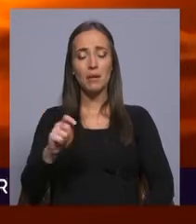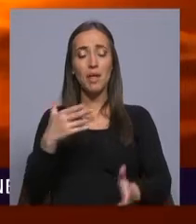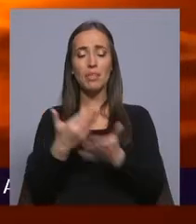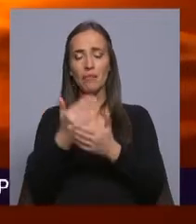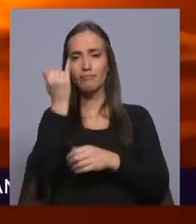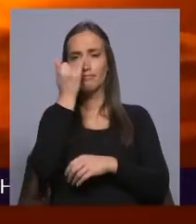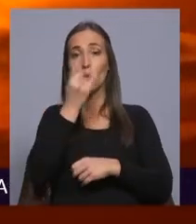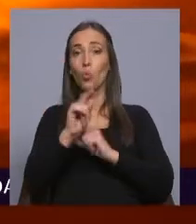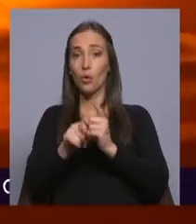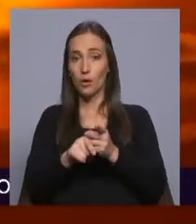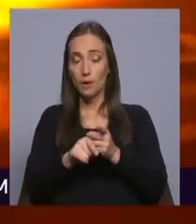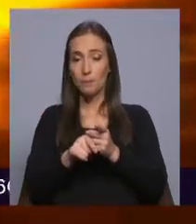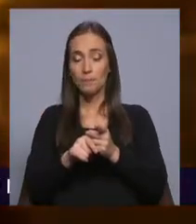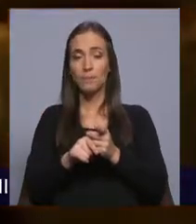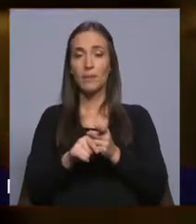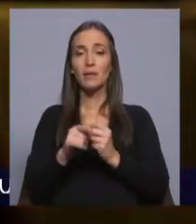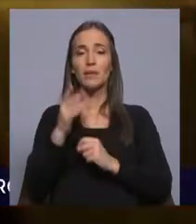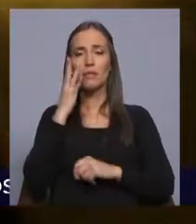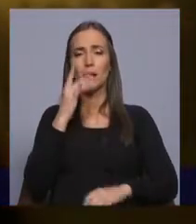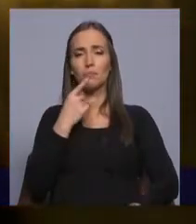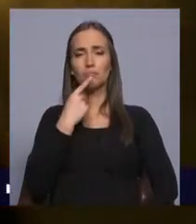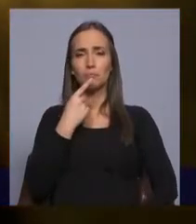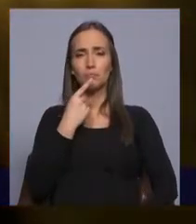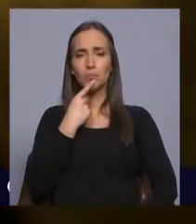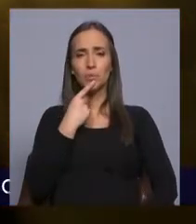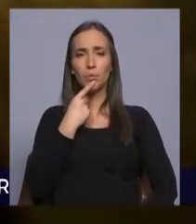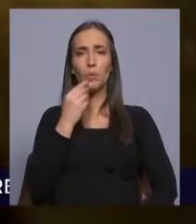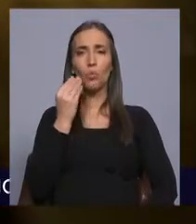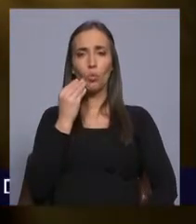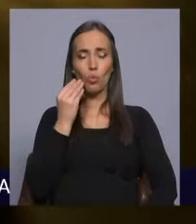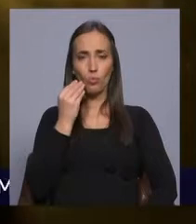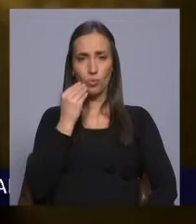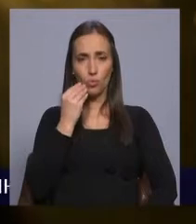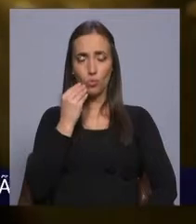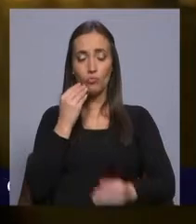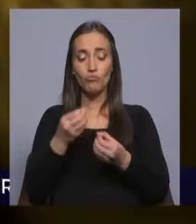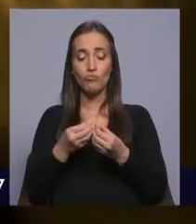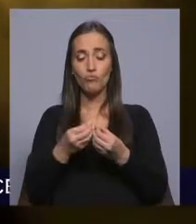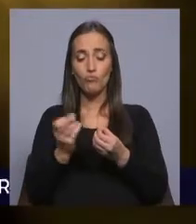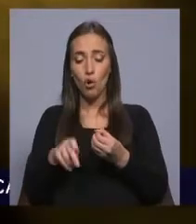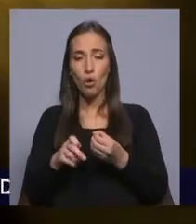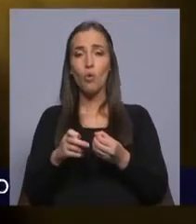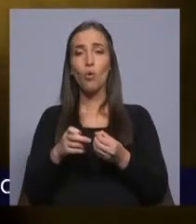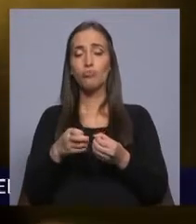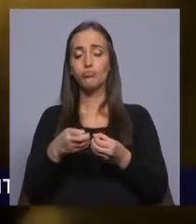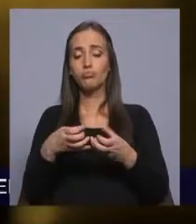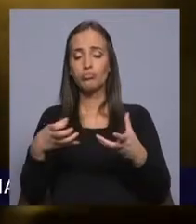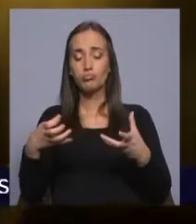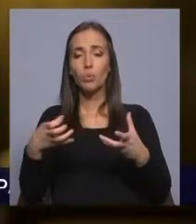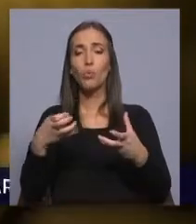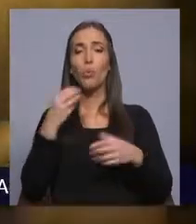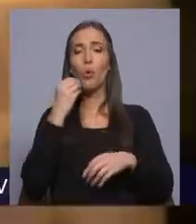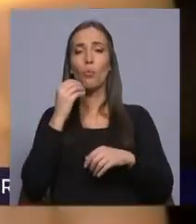do quê? Eles tentaram perceber como é que cresce, como é que aparece, como é que cresce, como é que evolui uma Via